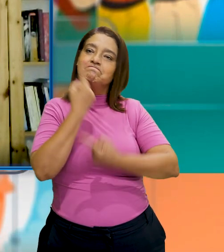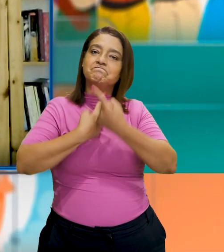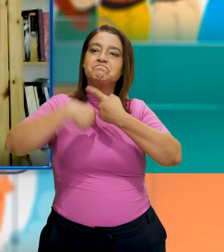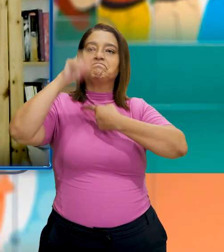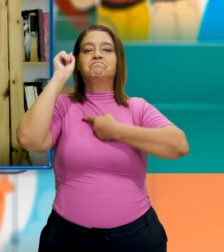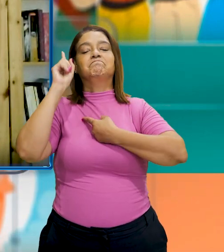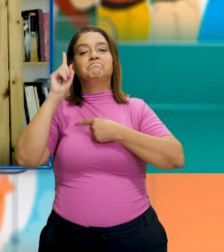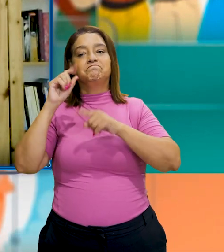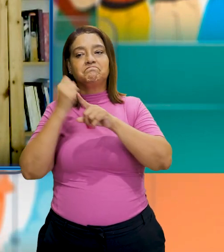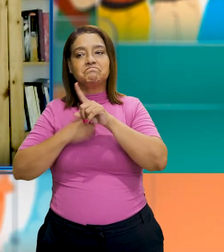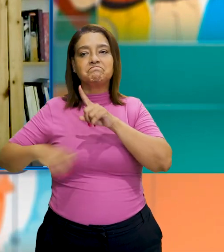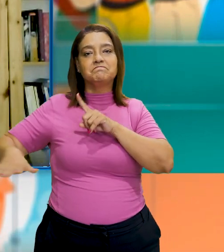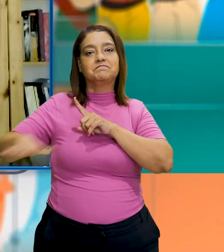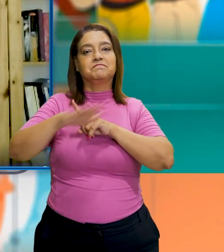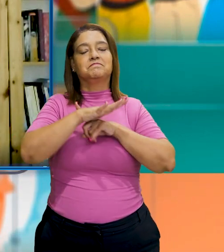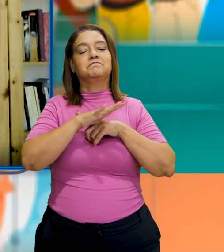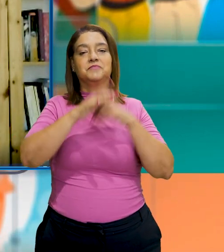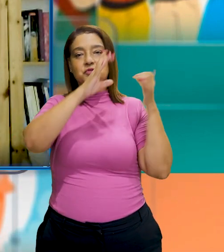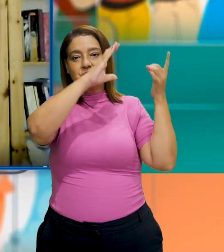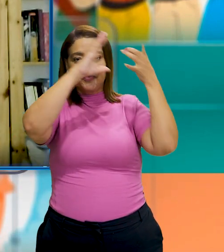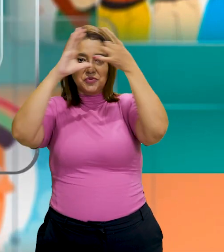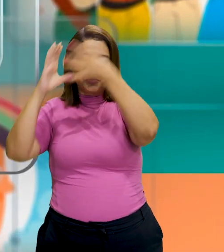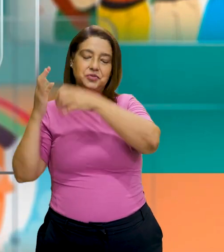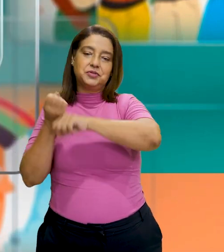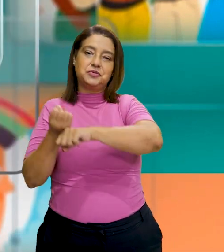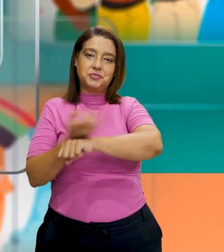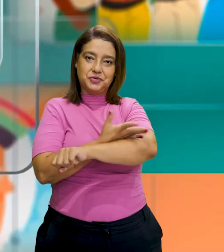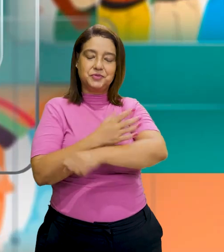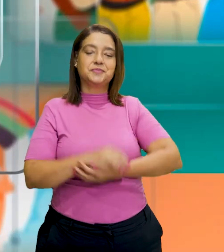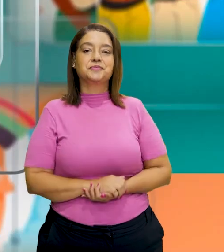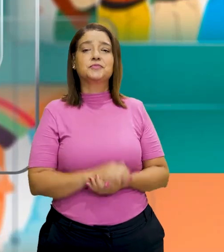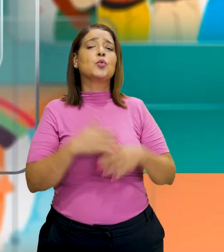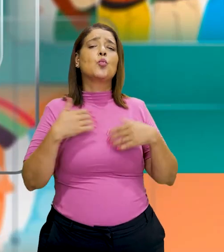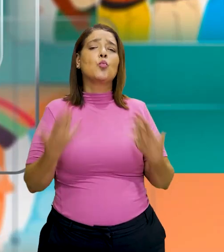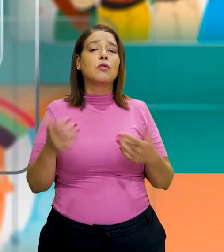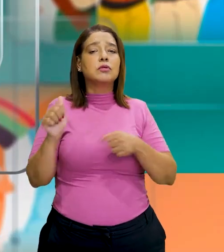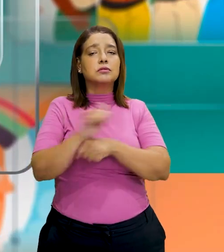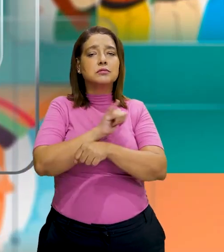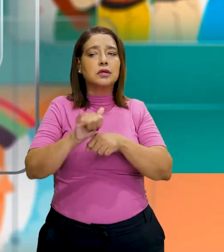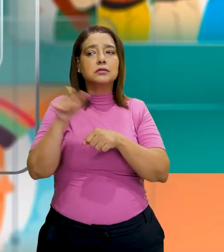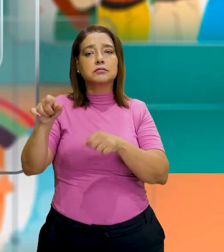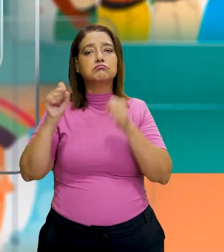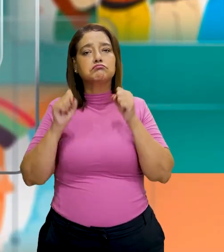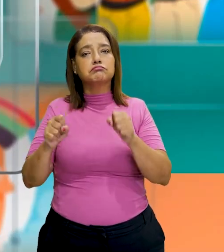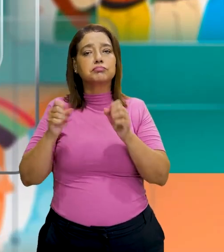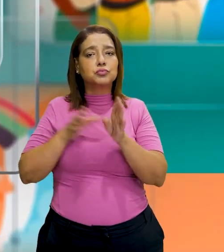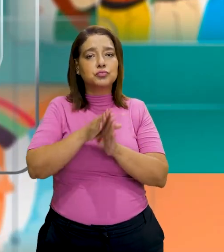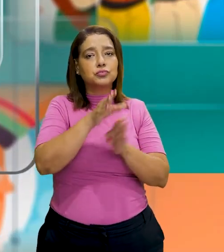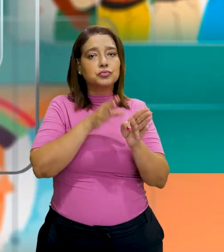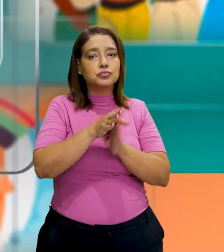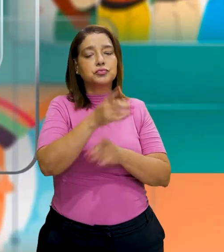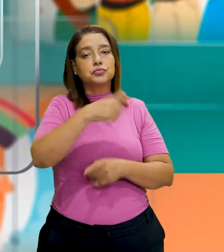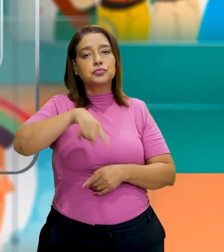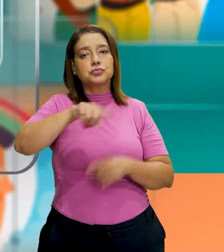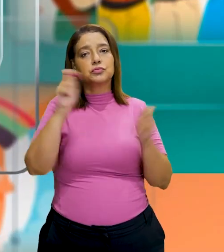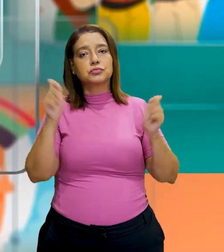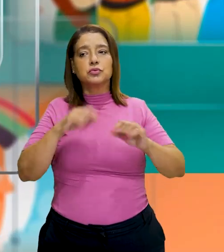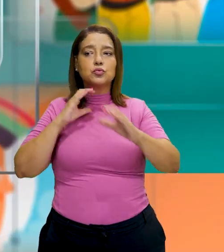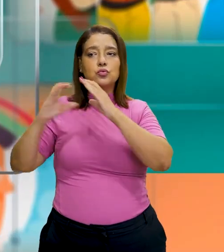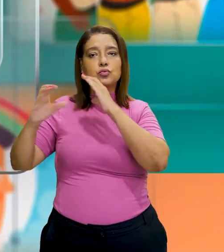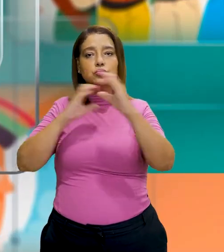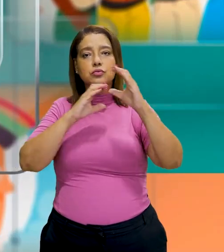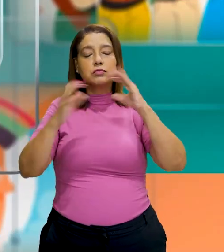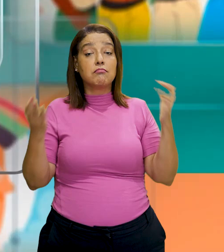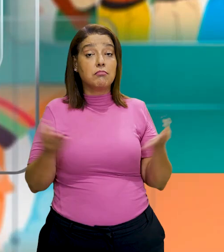é social, cognitivo e emocional. Quais estratégias você recomenda para promover uma